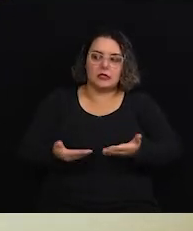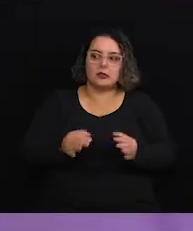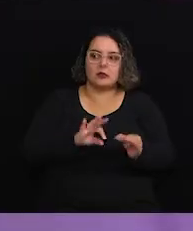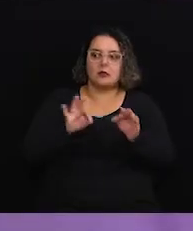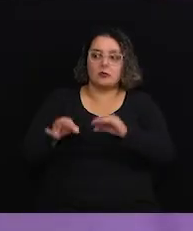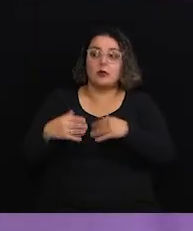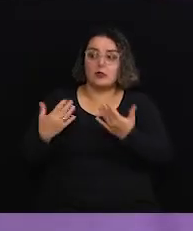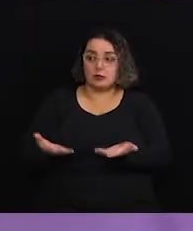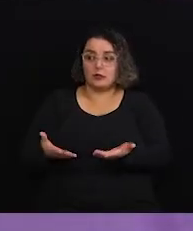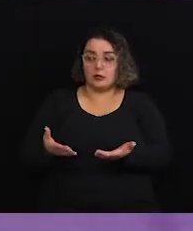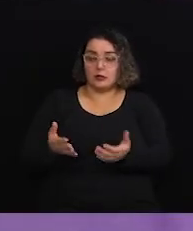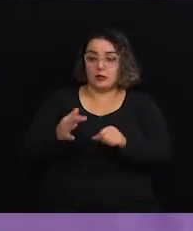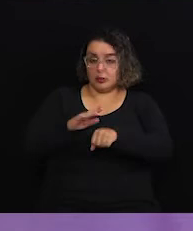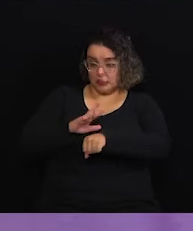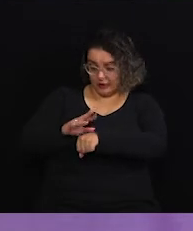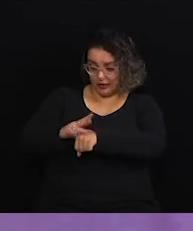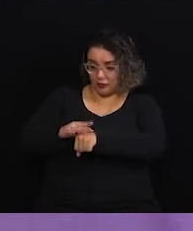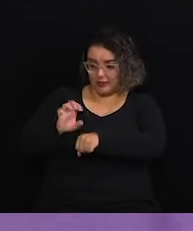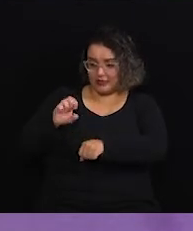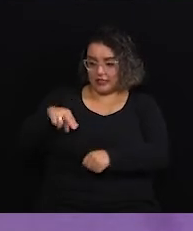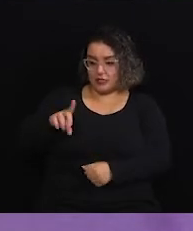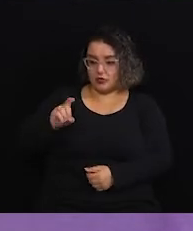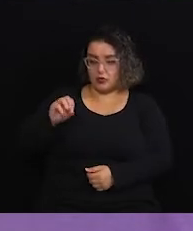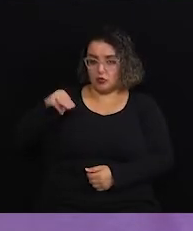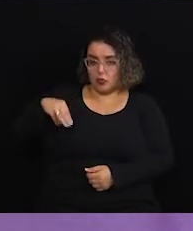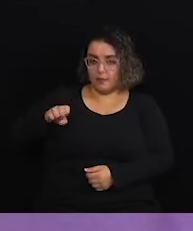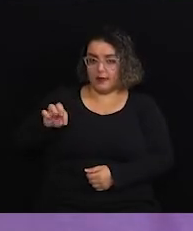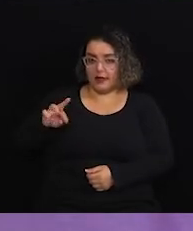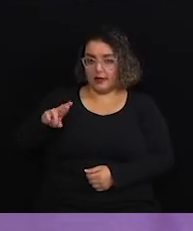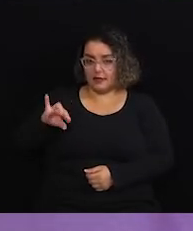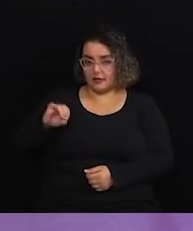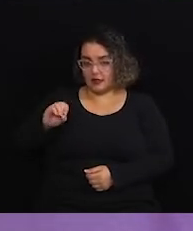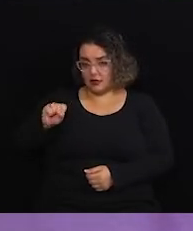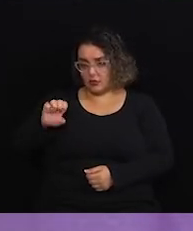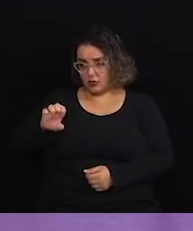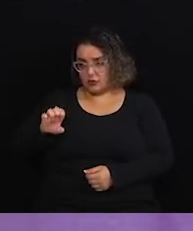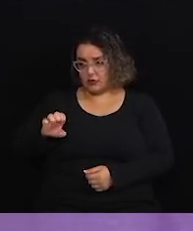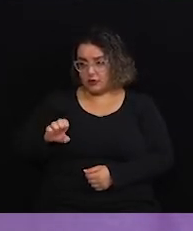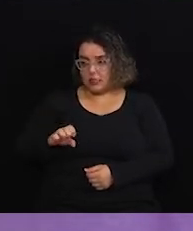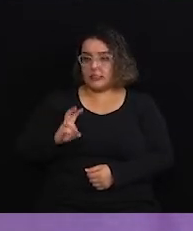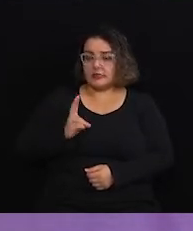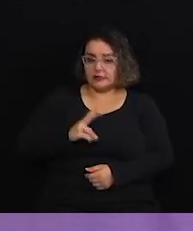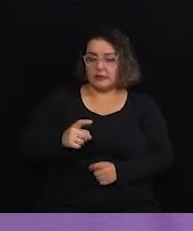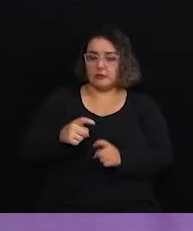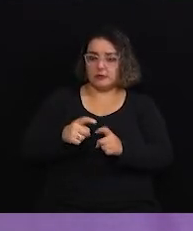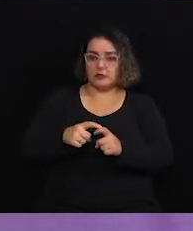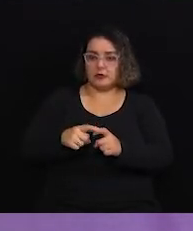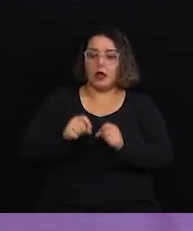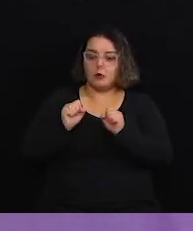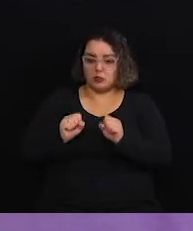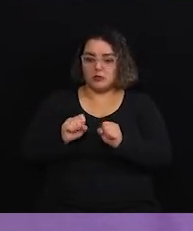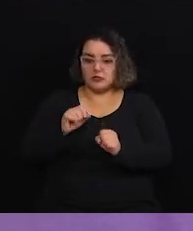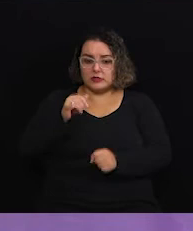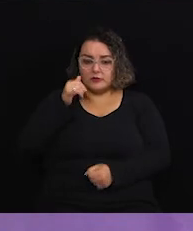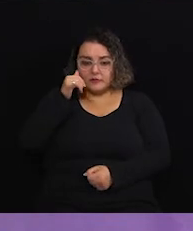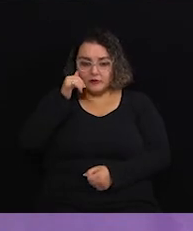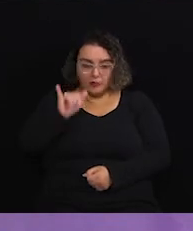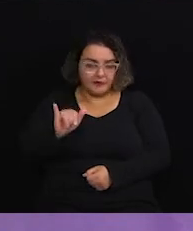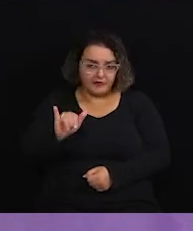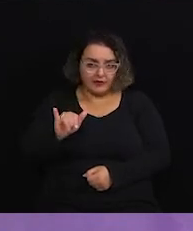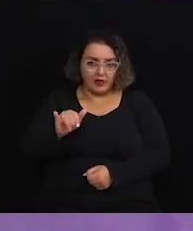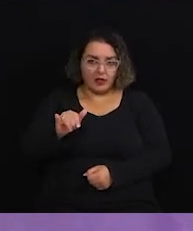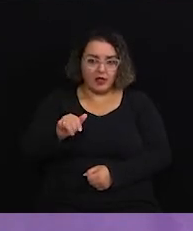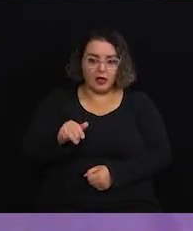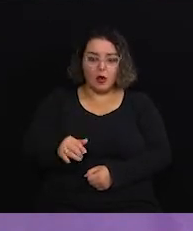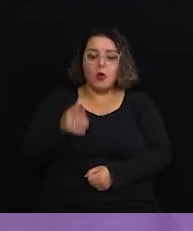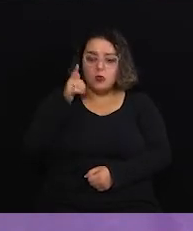acompanhada. No caso da endometriose, fazendo todo esse acompanhamento, a consulta ao médico periódico, é possível evitar? É possível prevenir?